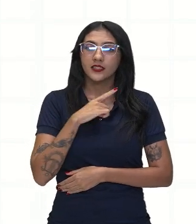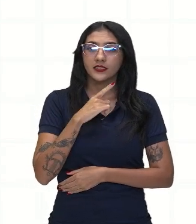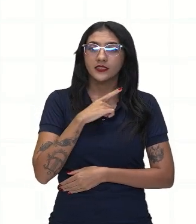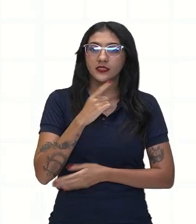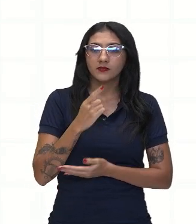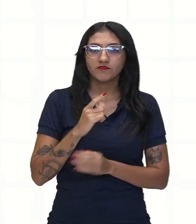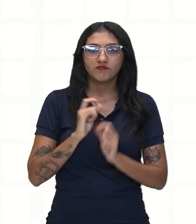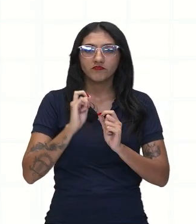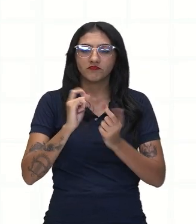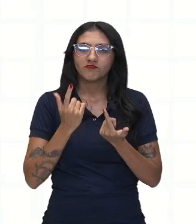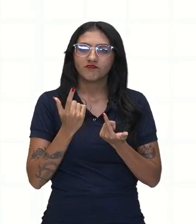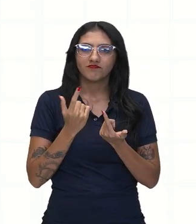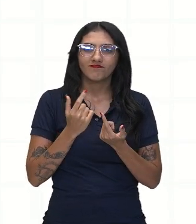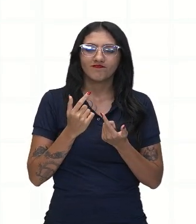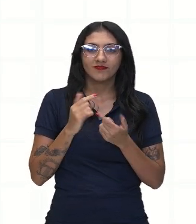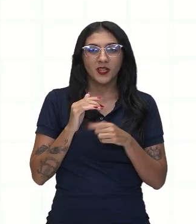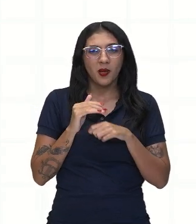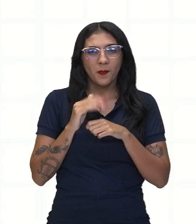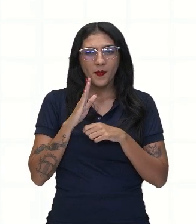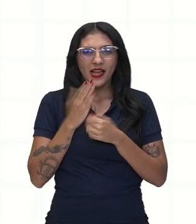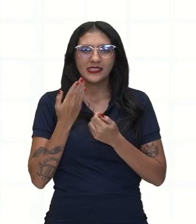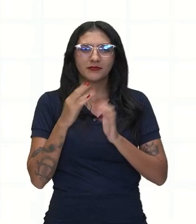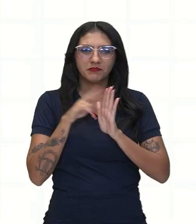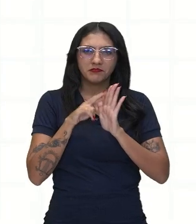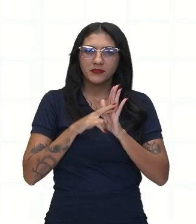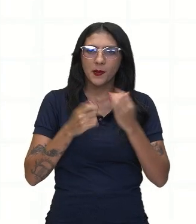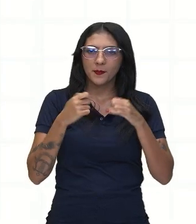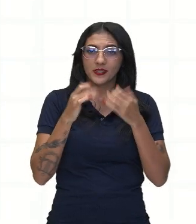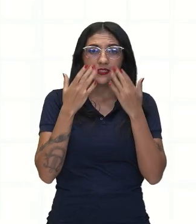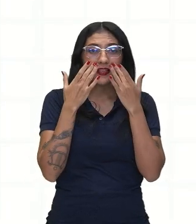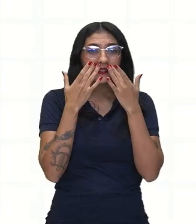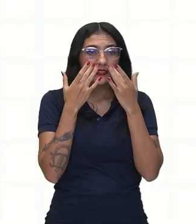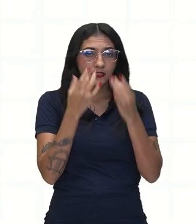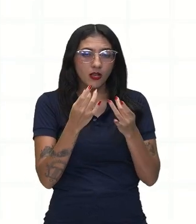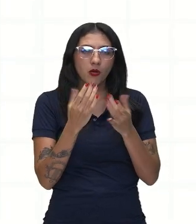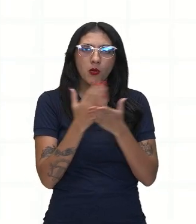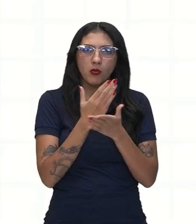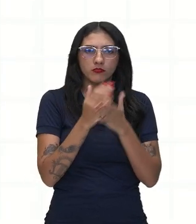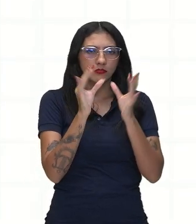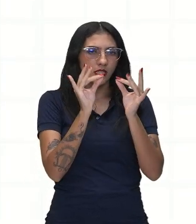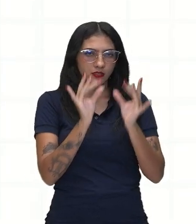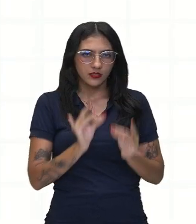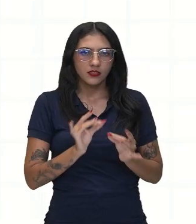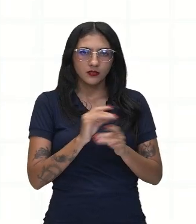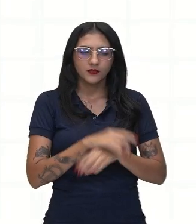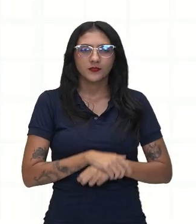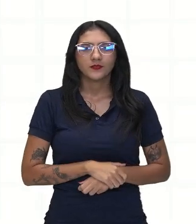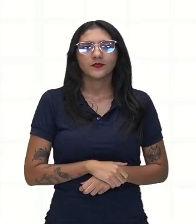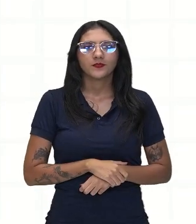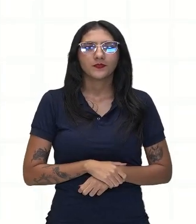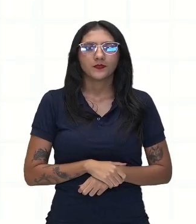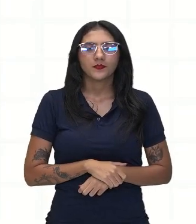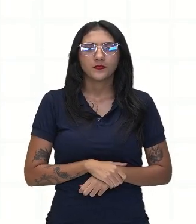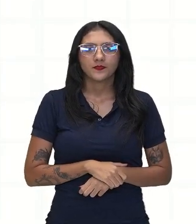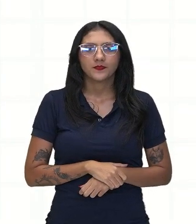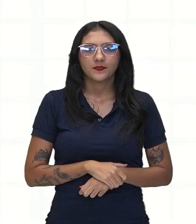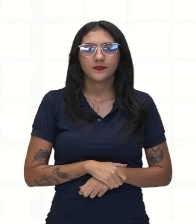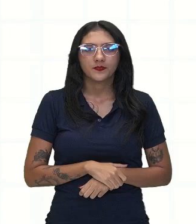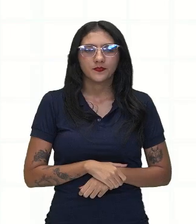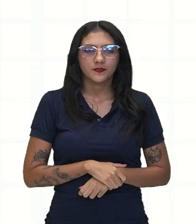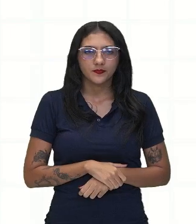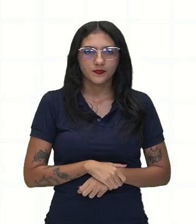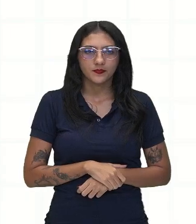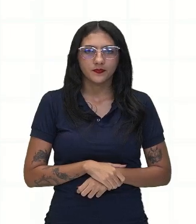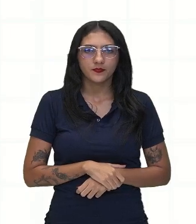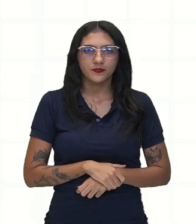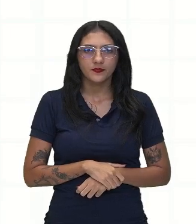mais aí de regrinhas, a gente precisa estar atento a isso, certo? Então, vamos lá. Vão